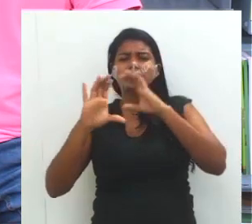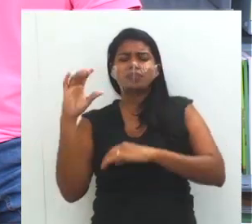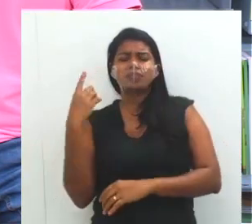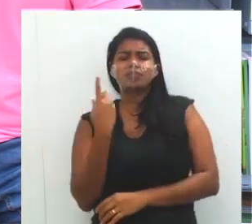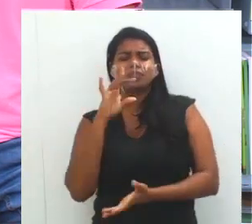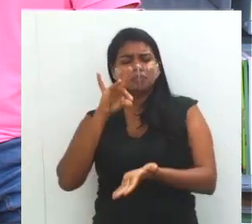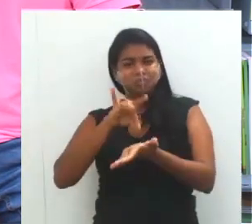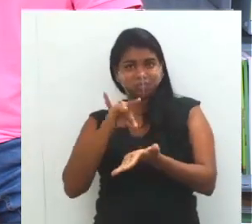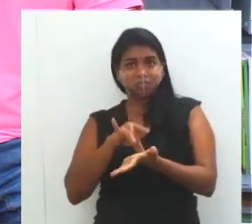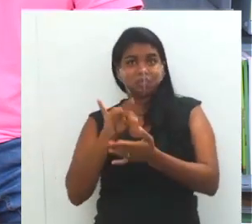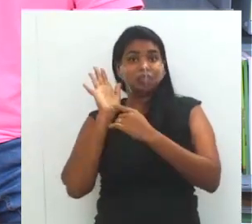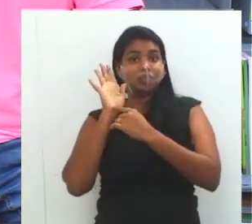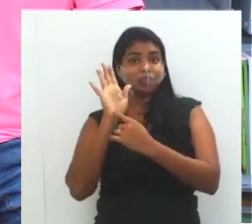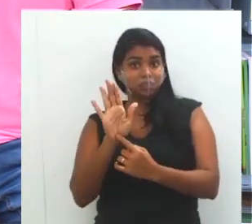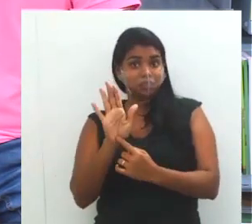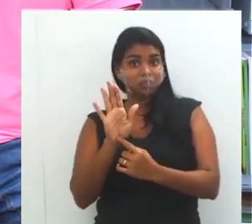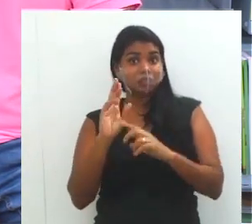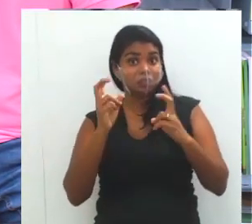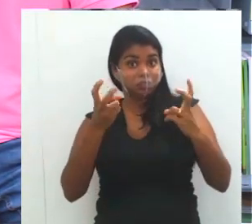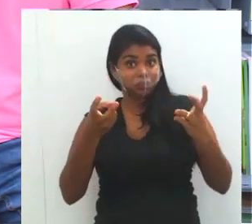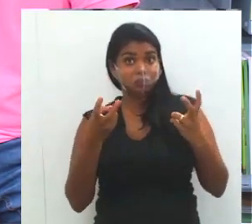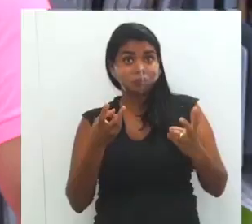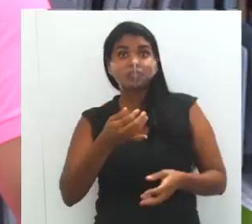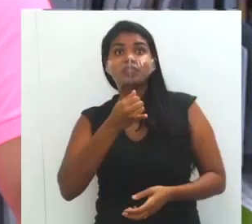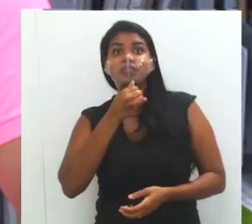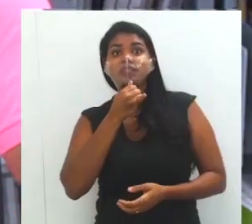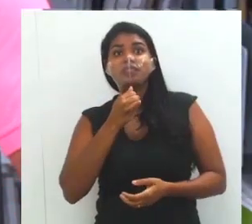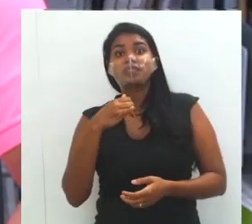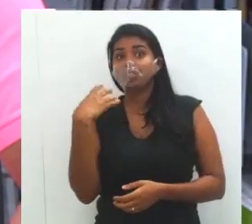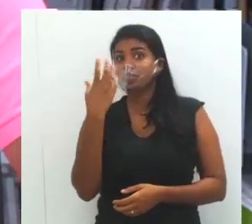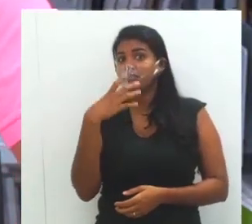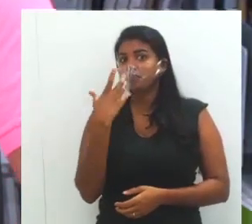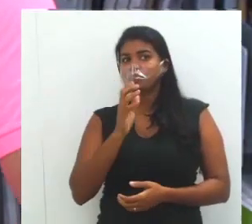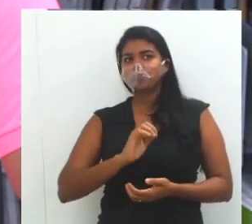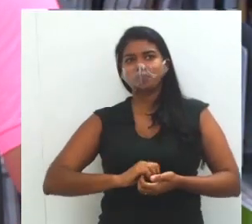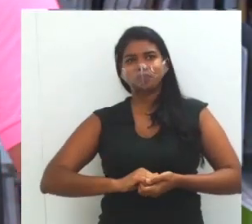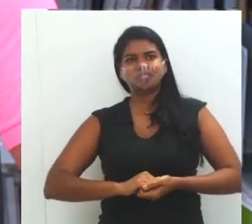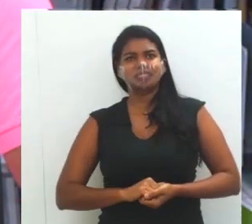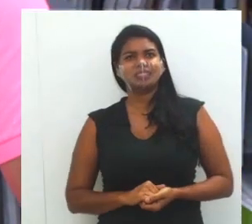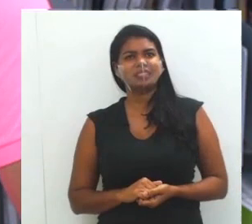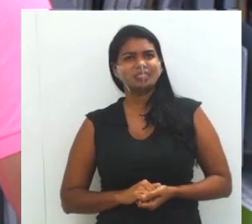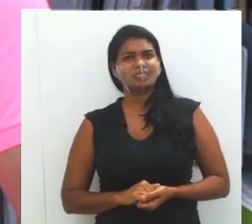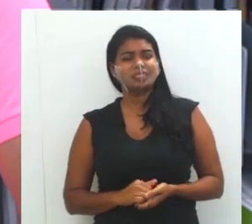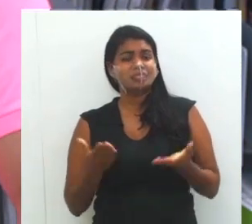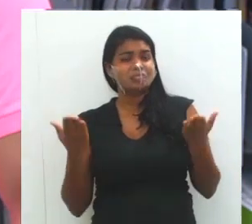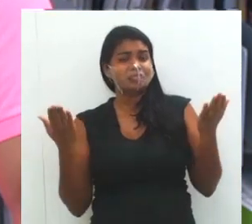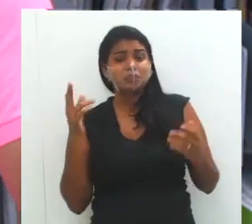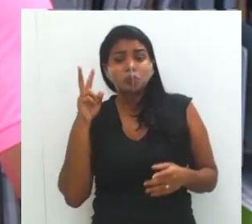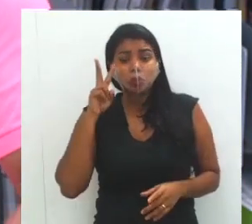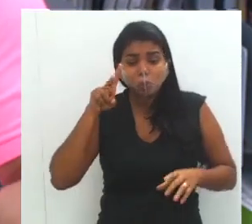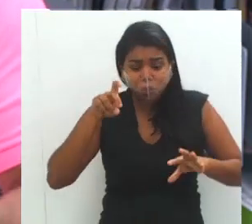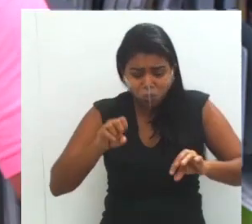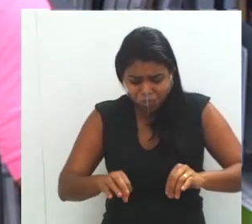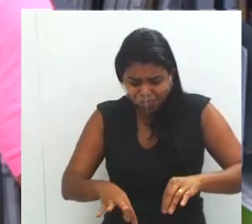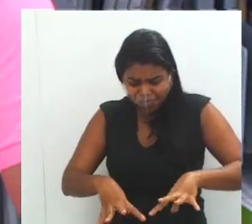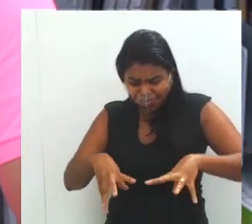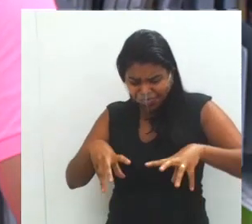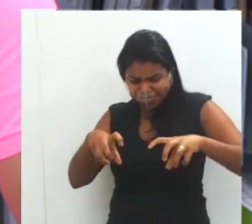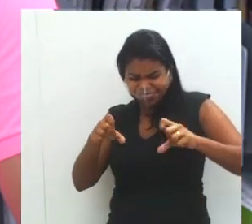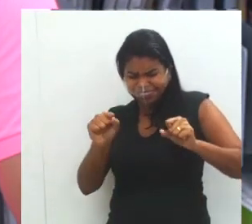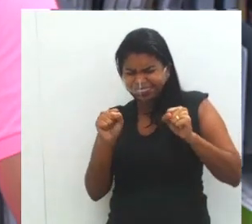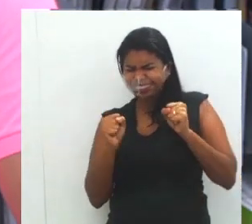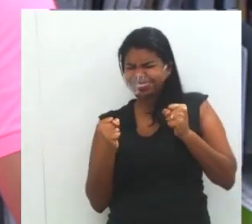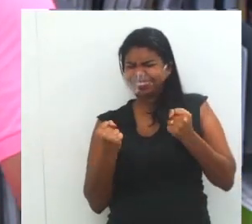nossa realidade. E se a gente observar a questão da música, né? Quando ele diz, quando olhei a terra